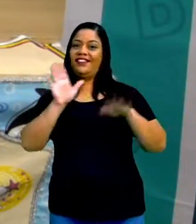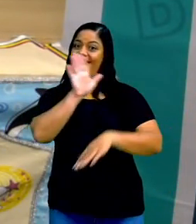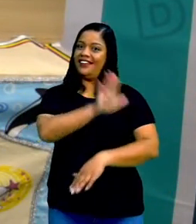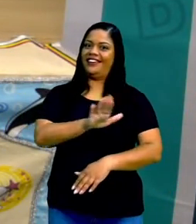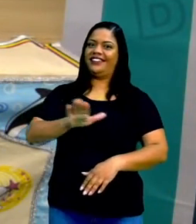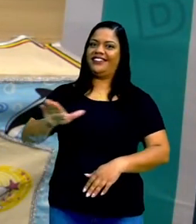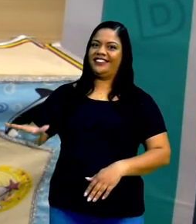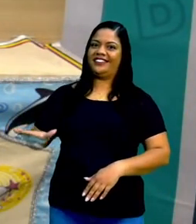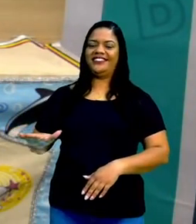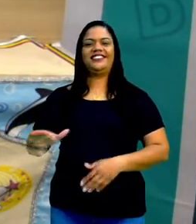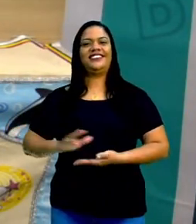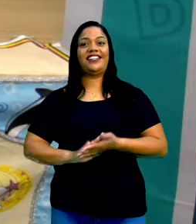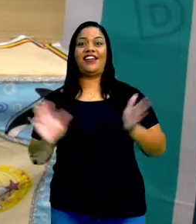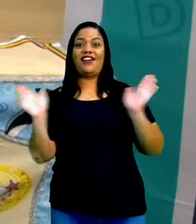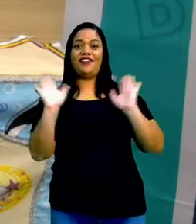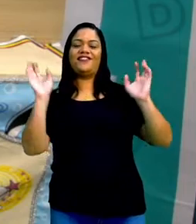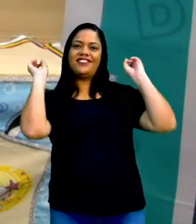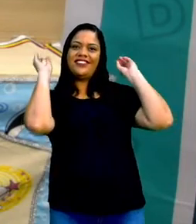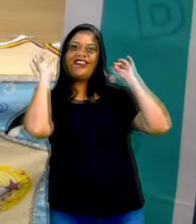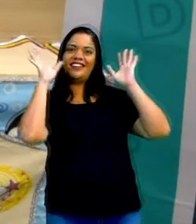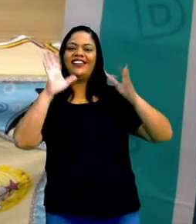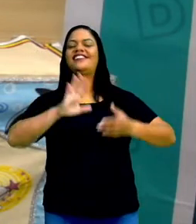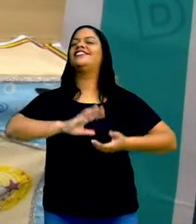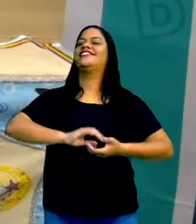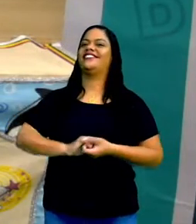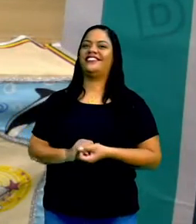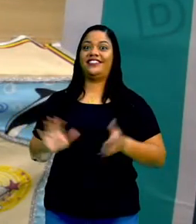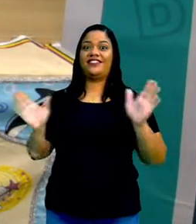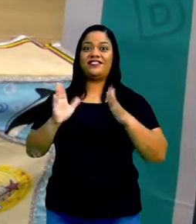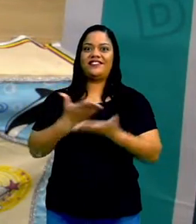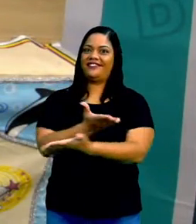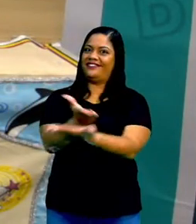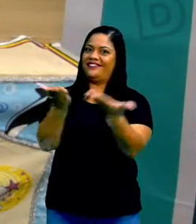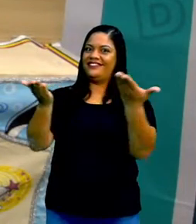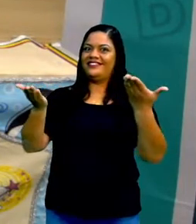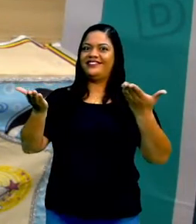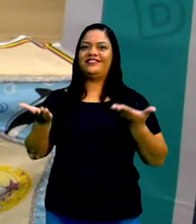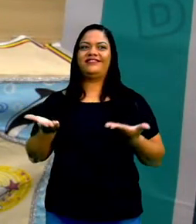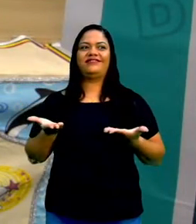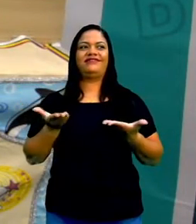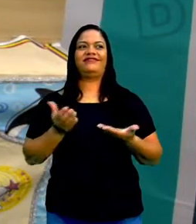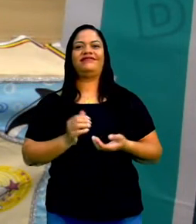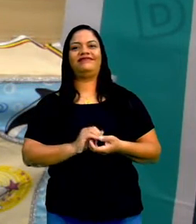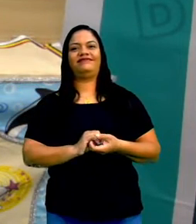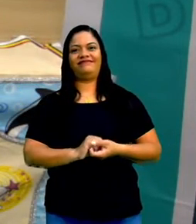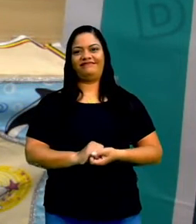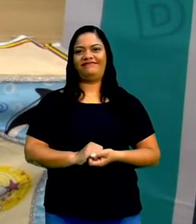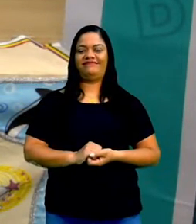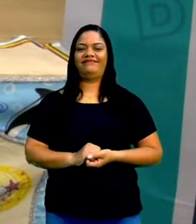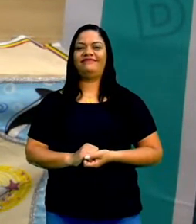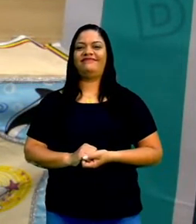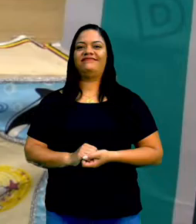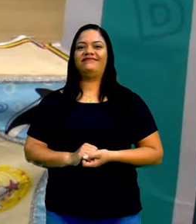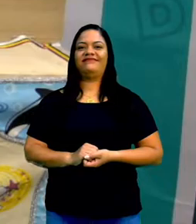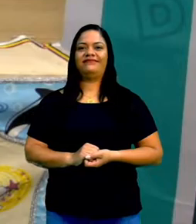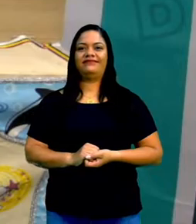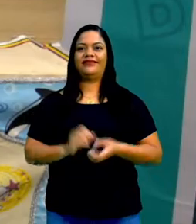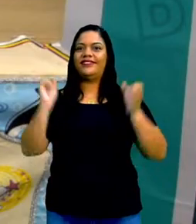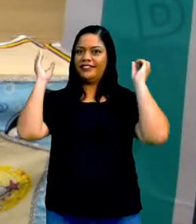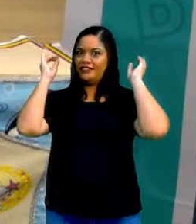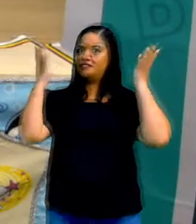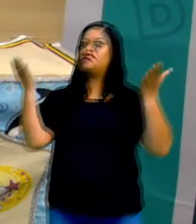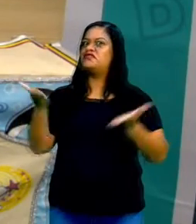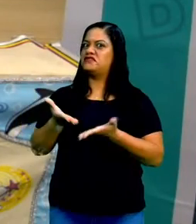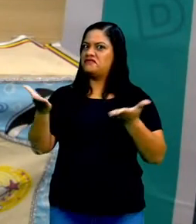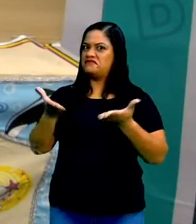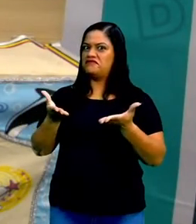criançada! Olá, leiturinha! Olá, Tia Lê! Olá, meu povo! Beijo, beijo, beijo, beijo, beijo! Olá, gente! A leiturinha hoje